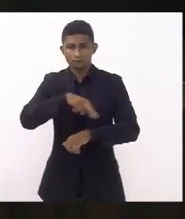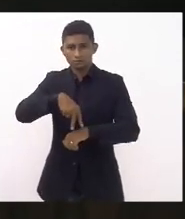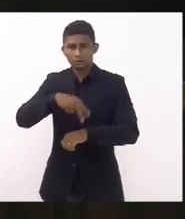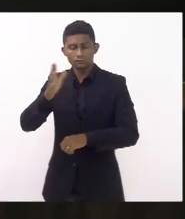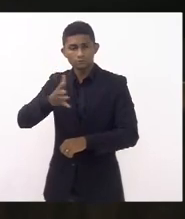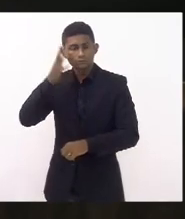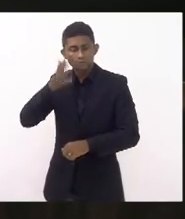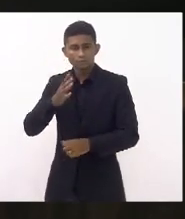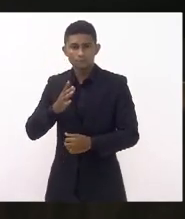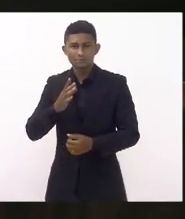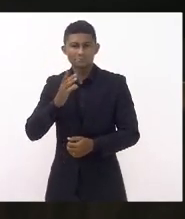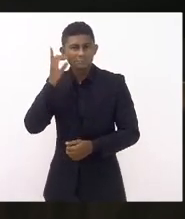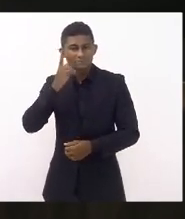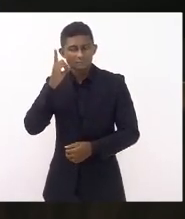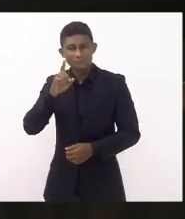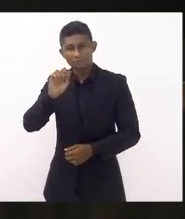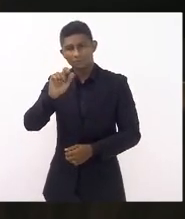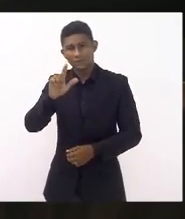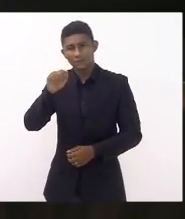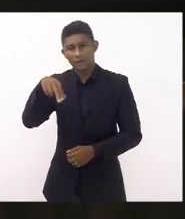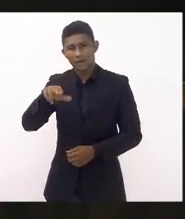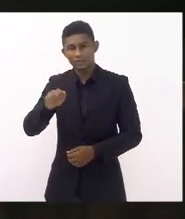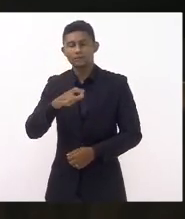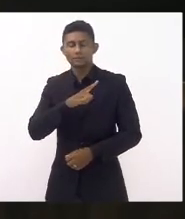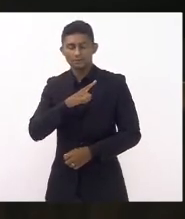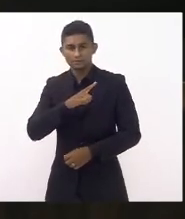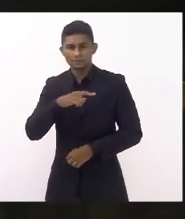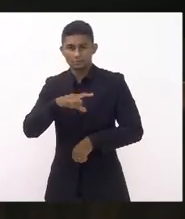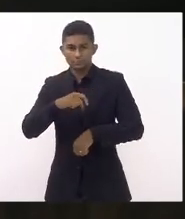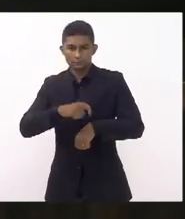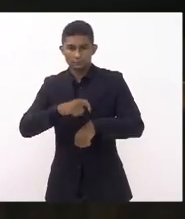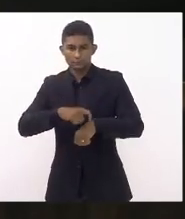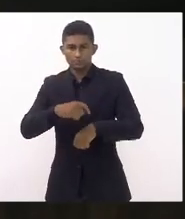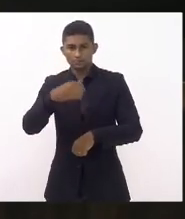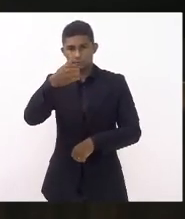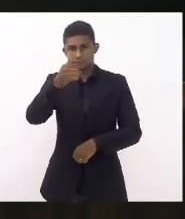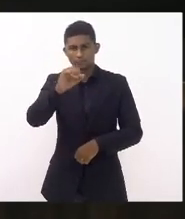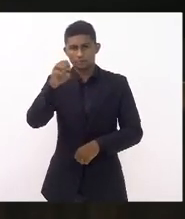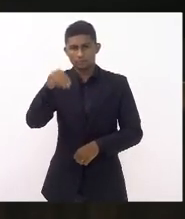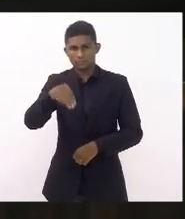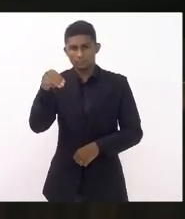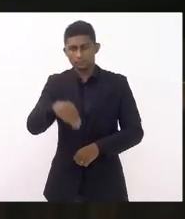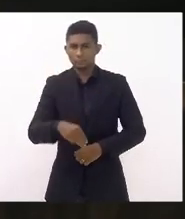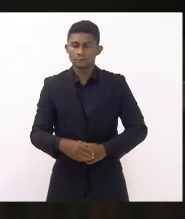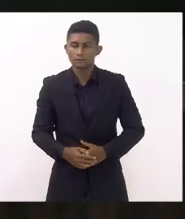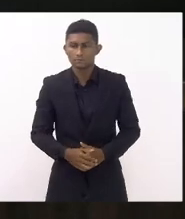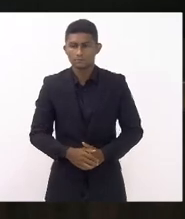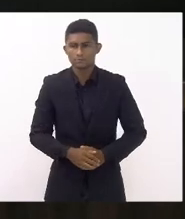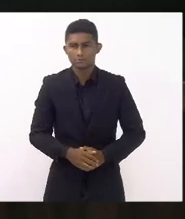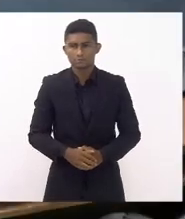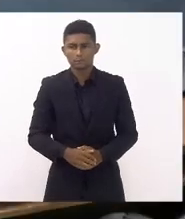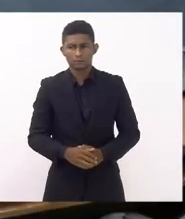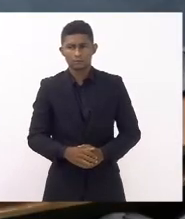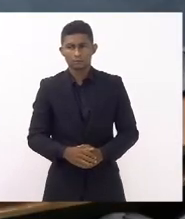deputada Alana Passos. Vossa Excelência dispõe de 10 minutos no tempo regimental.